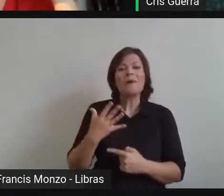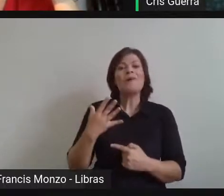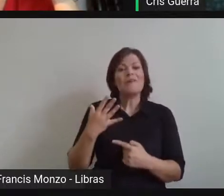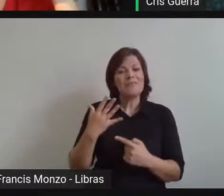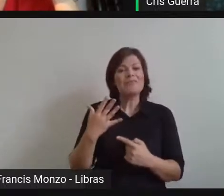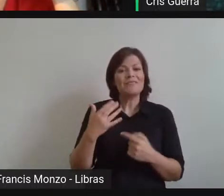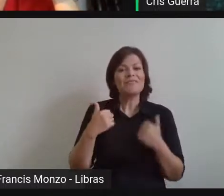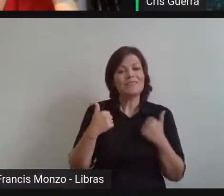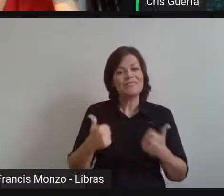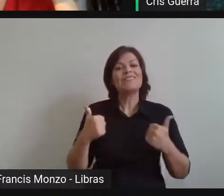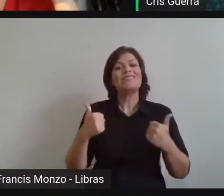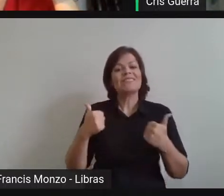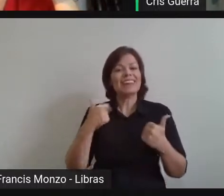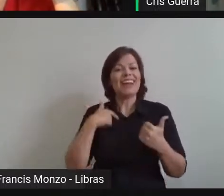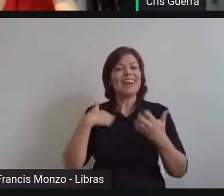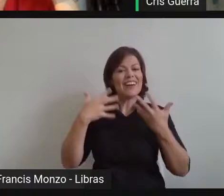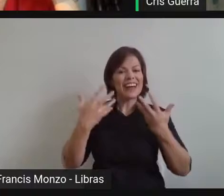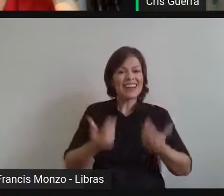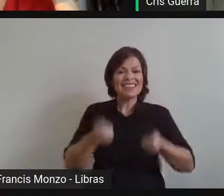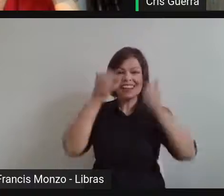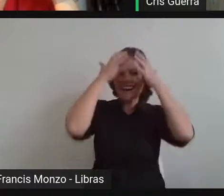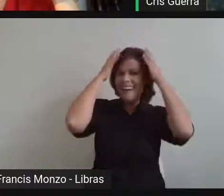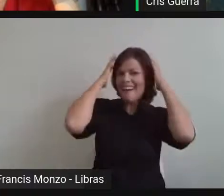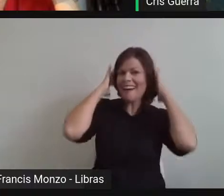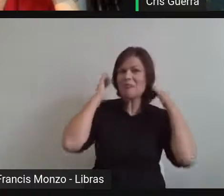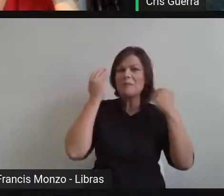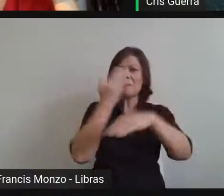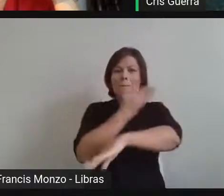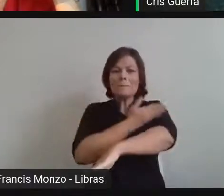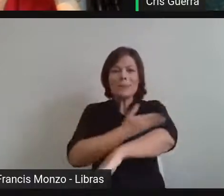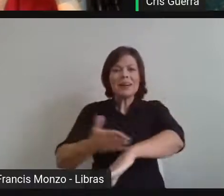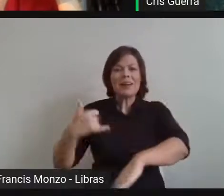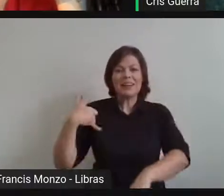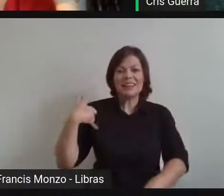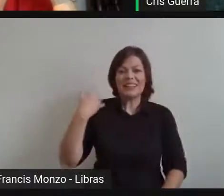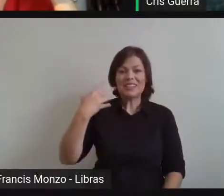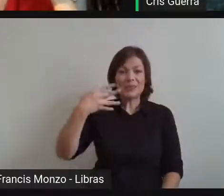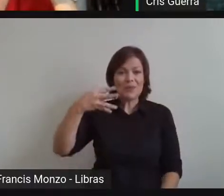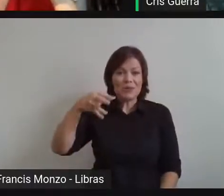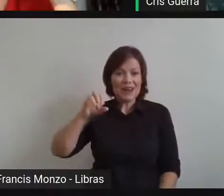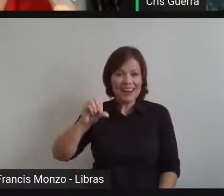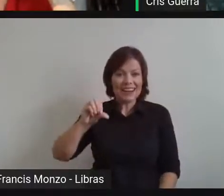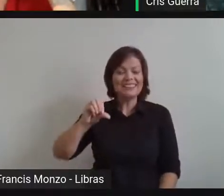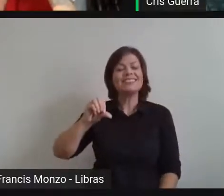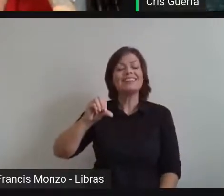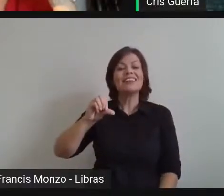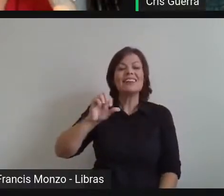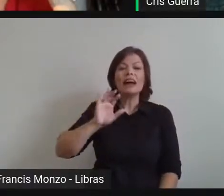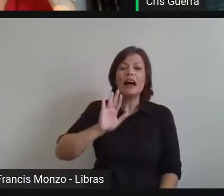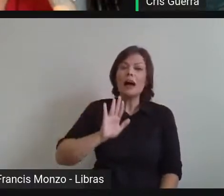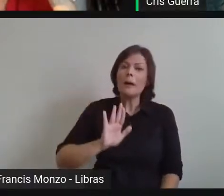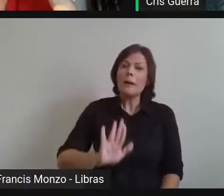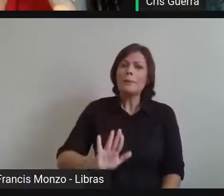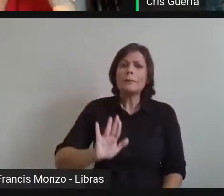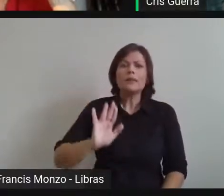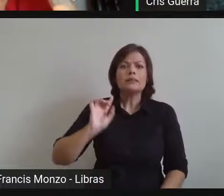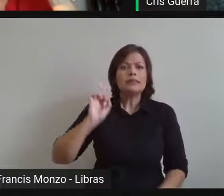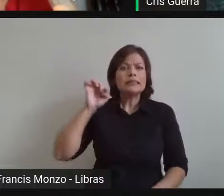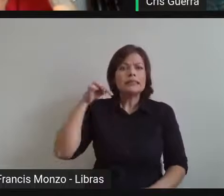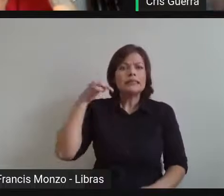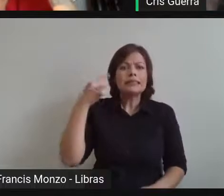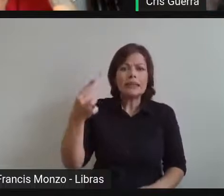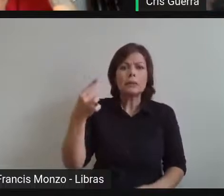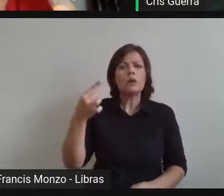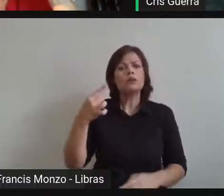50 anos, assumi o cabelo branco com 49, ok. Mas quando eu fiz 50 anos, pouco tempo depois eu tive uma questão